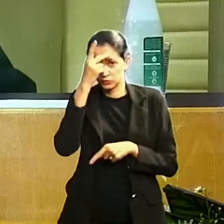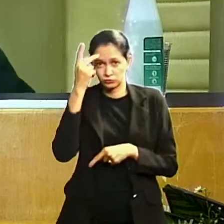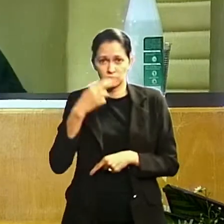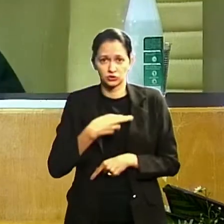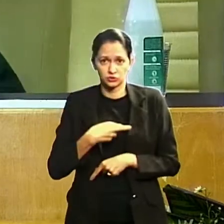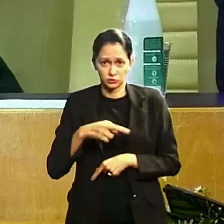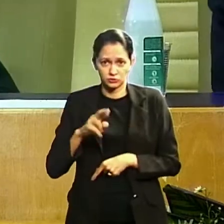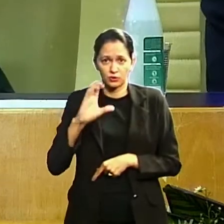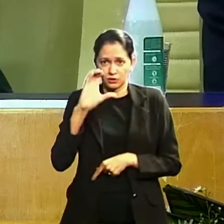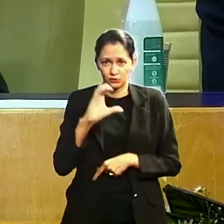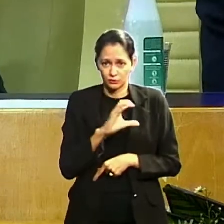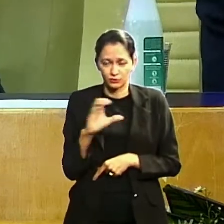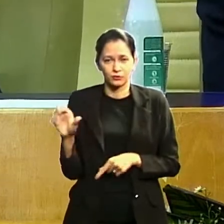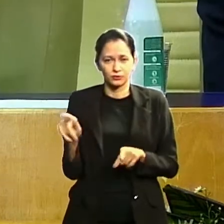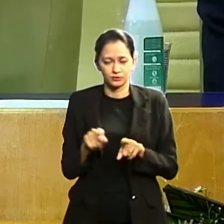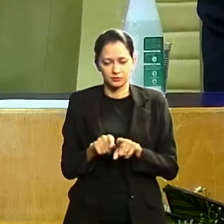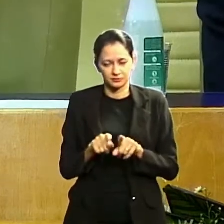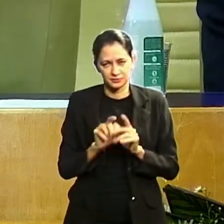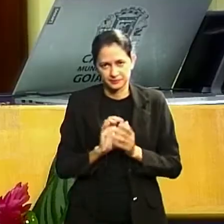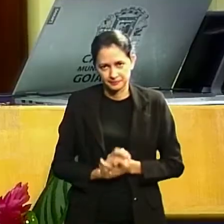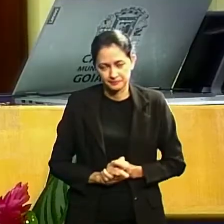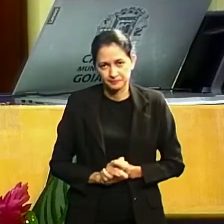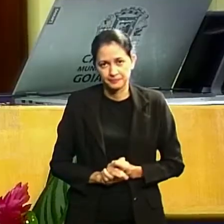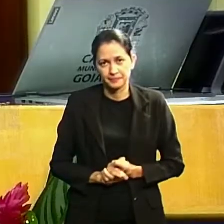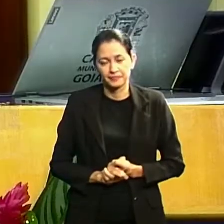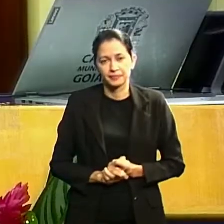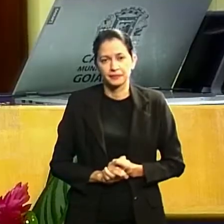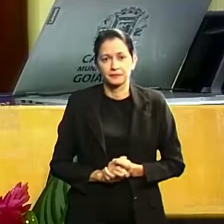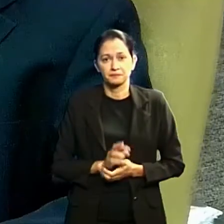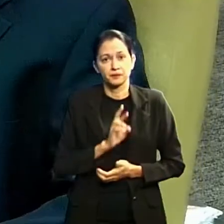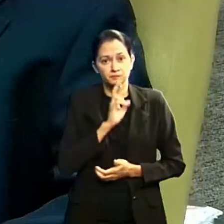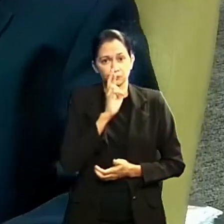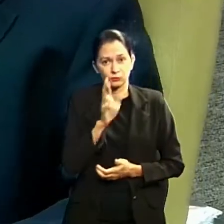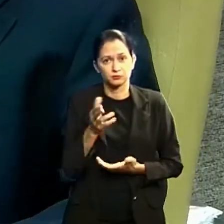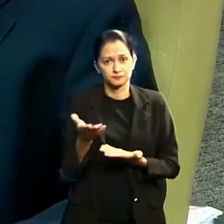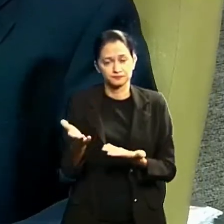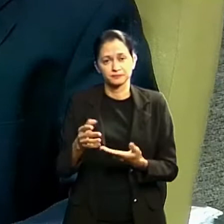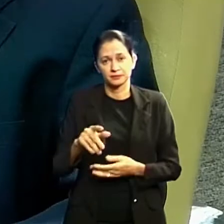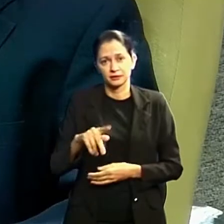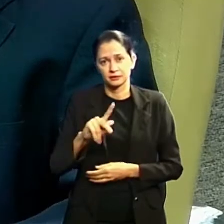casa. Vereador, com a palavra, Cleibe Moraes.